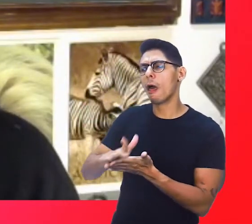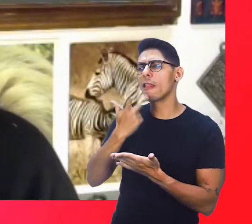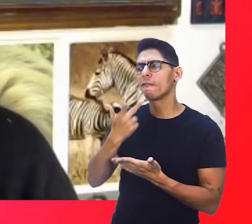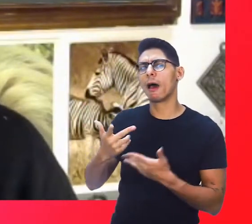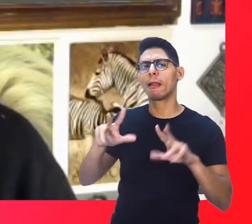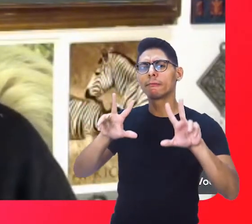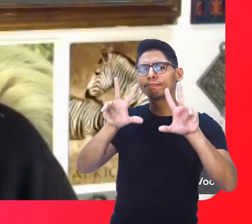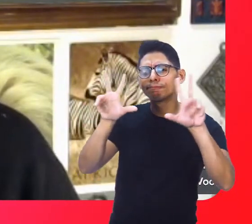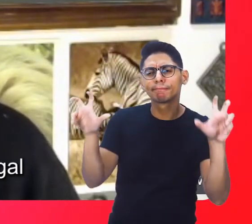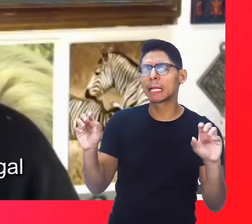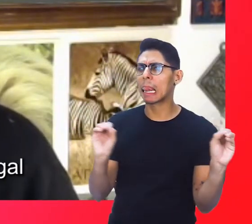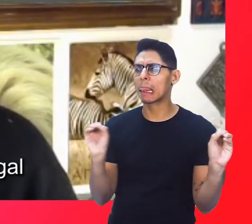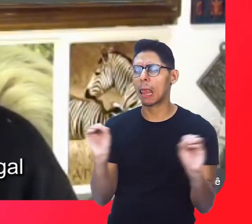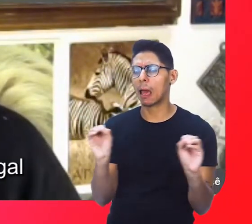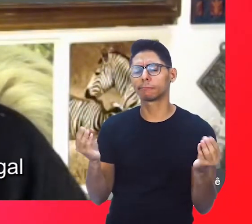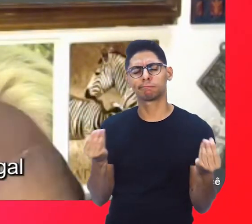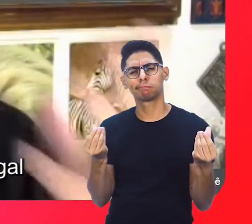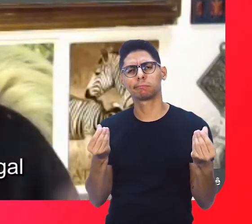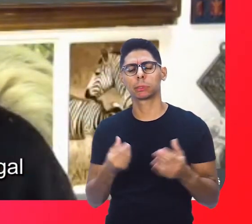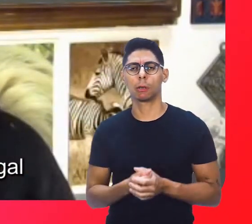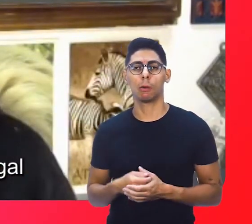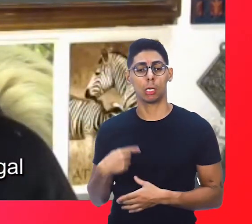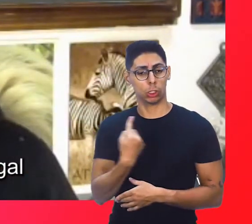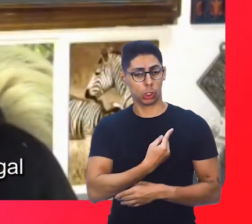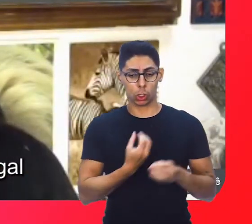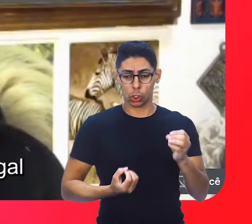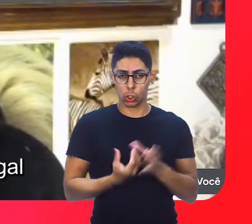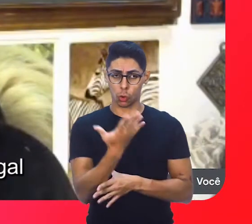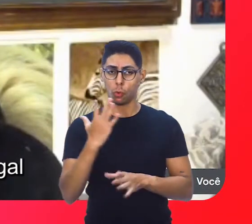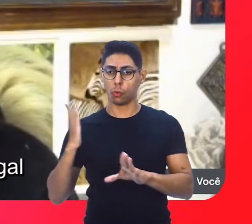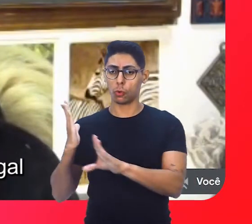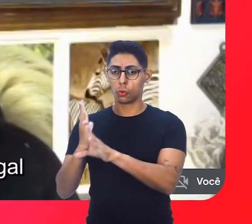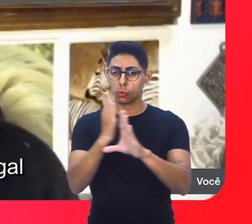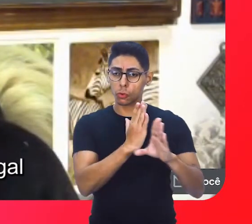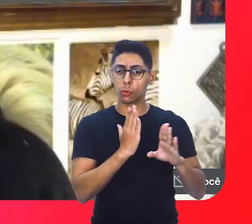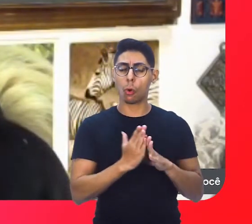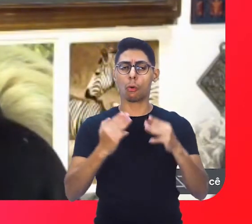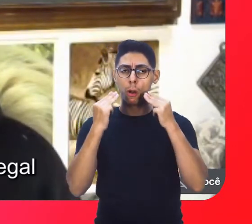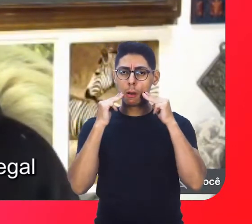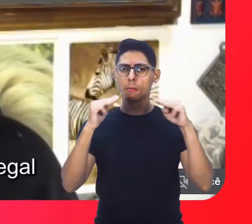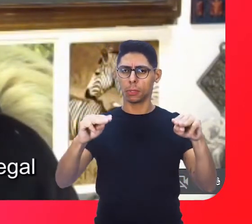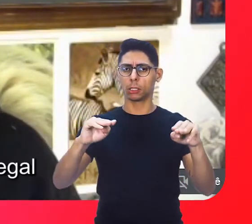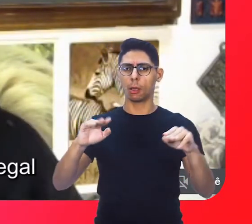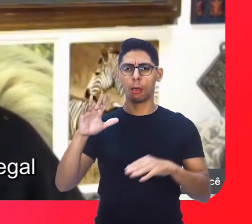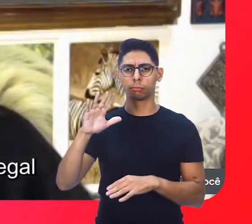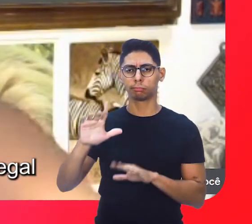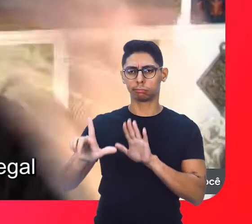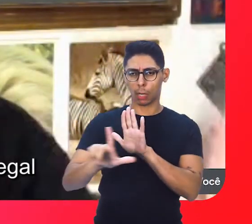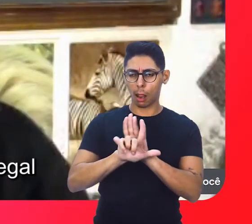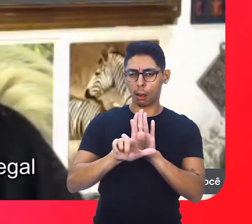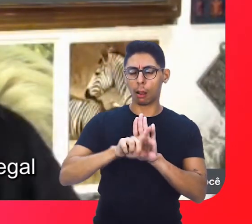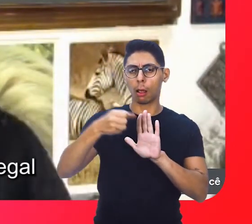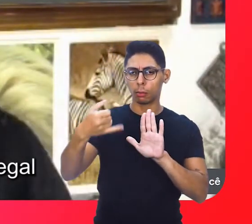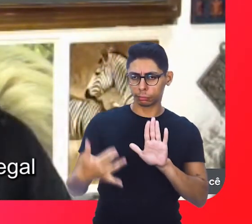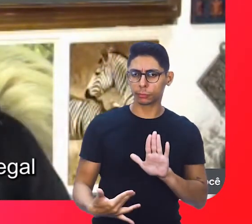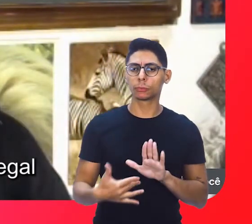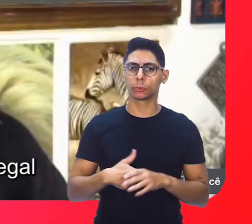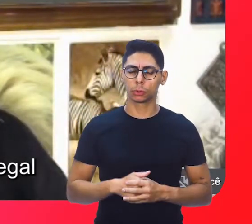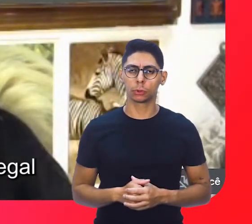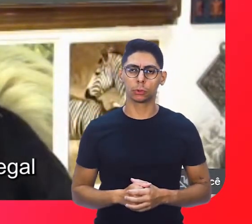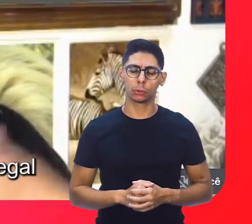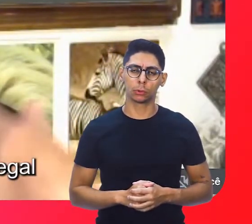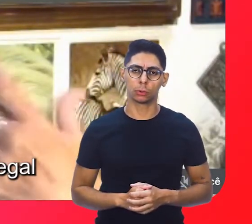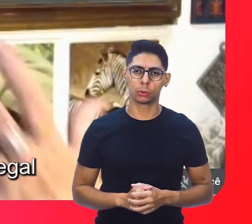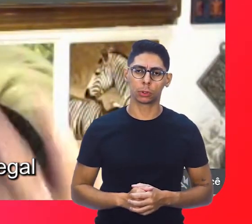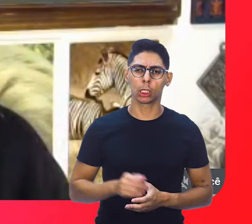né, de comunicação também. Então, criamos os encontros da mídia legal dentro da UERJ, que geraram aqueles manuais da mídia legal, que já